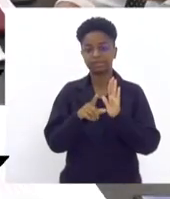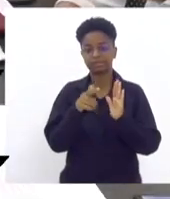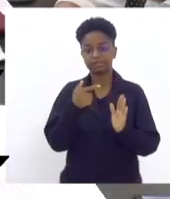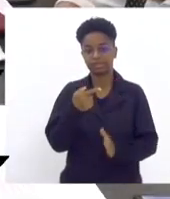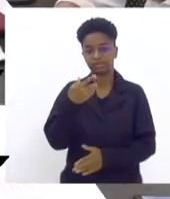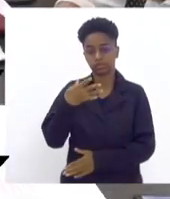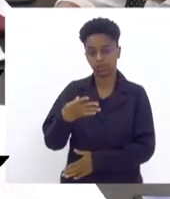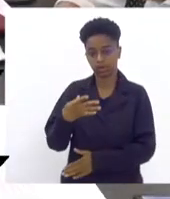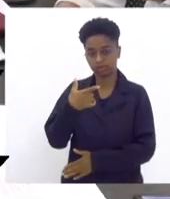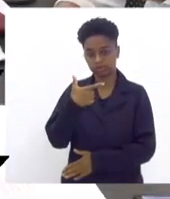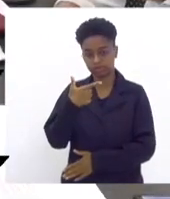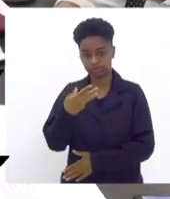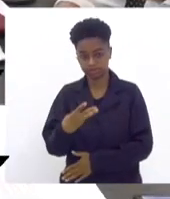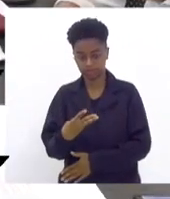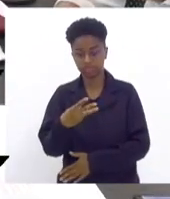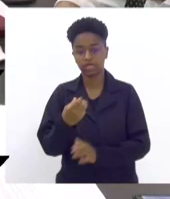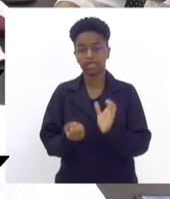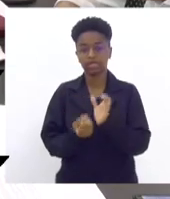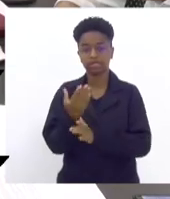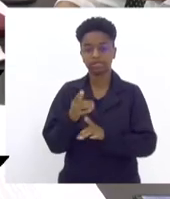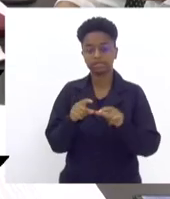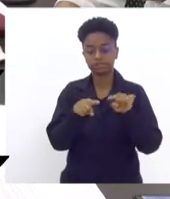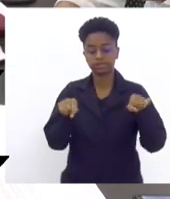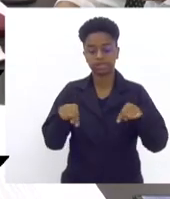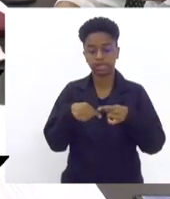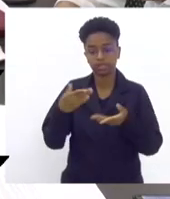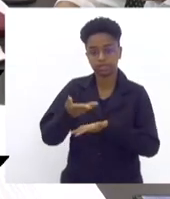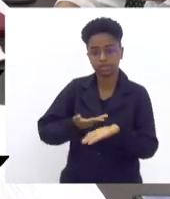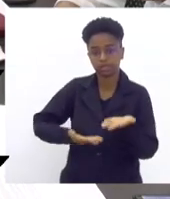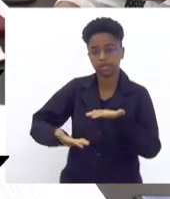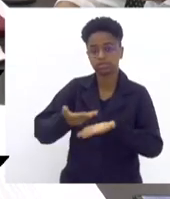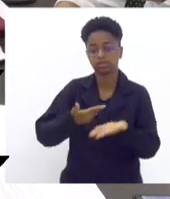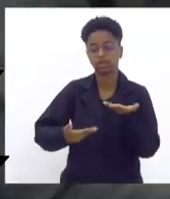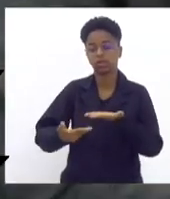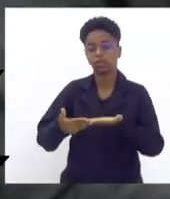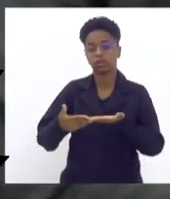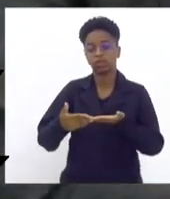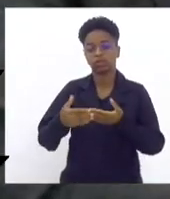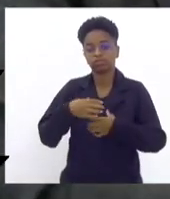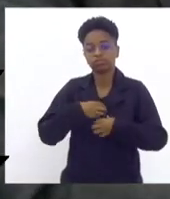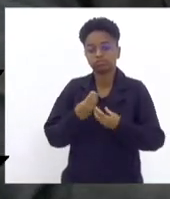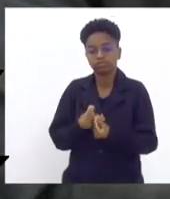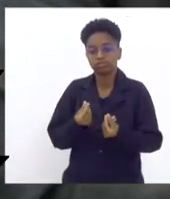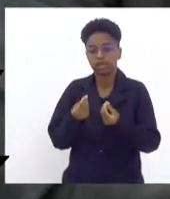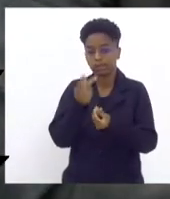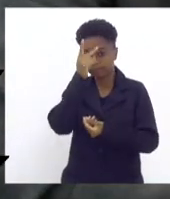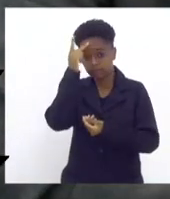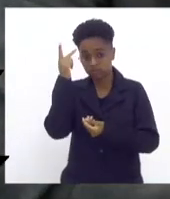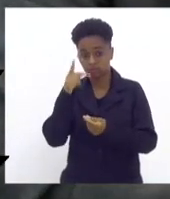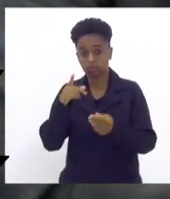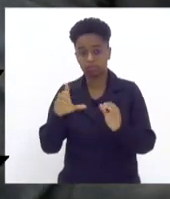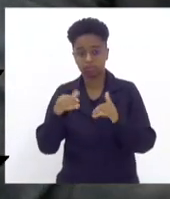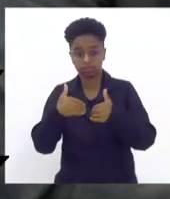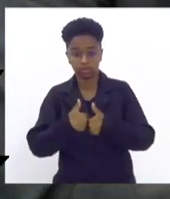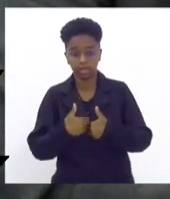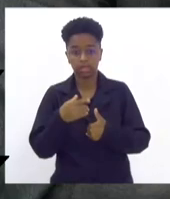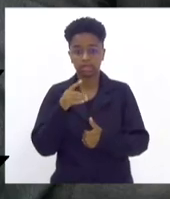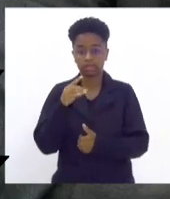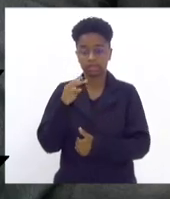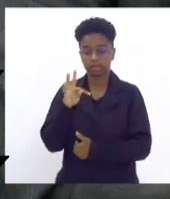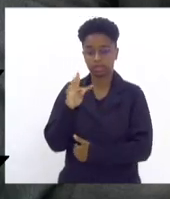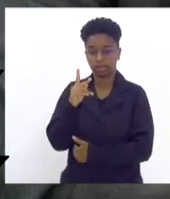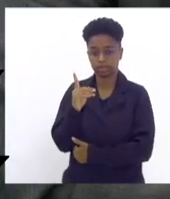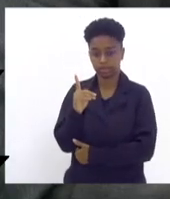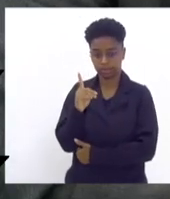deputada Franciane Mota, que cria a sala de integração sensorial para as pessoas neurodiversas que possuam transtorno de espectro autista, TDAH e